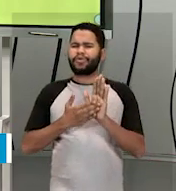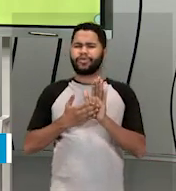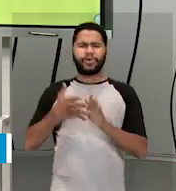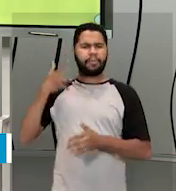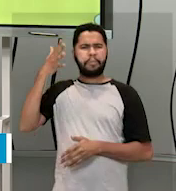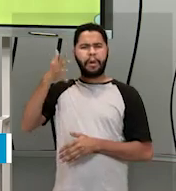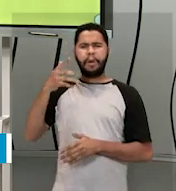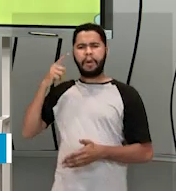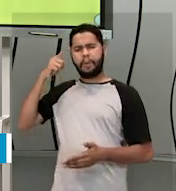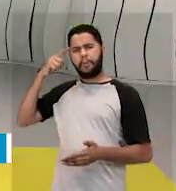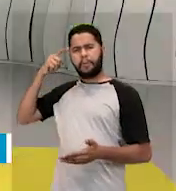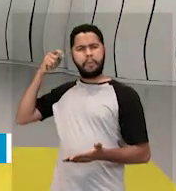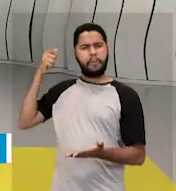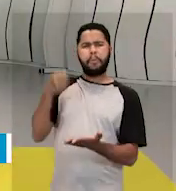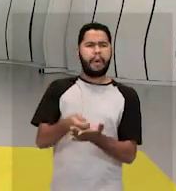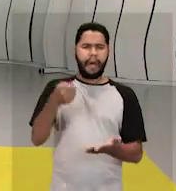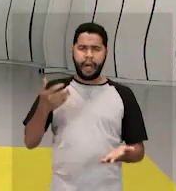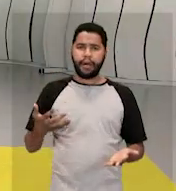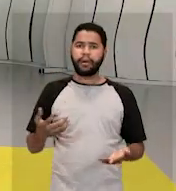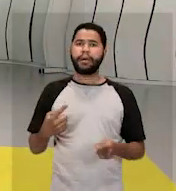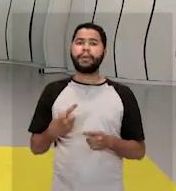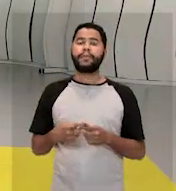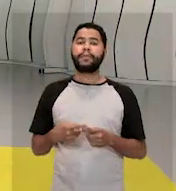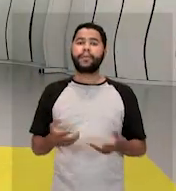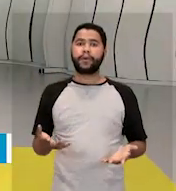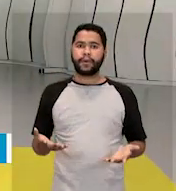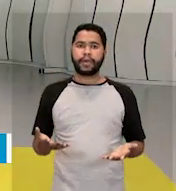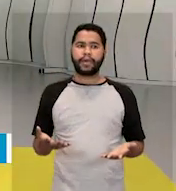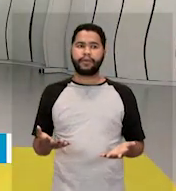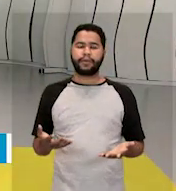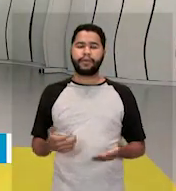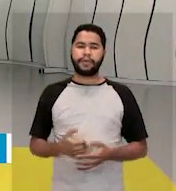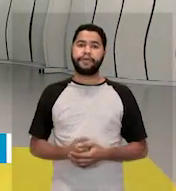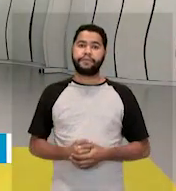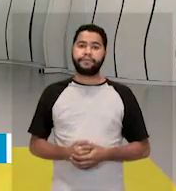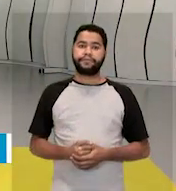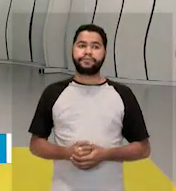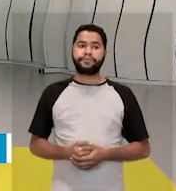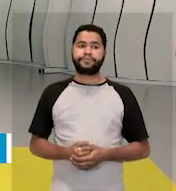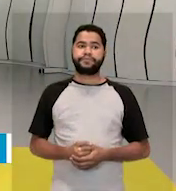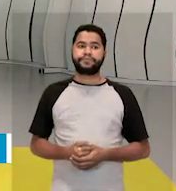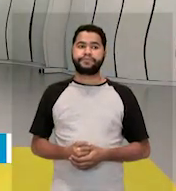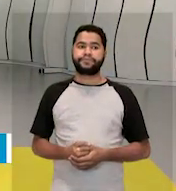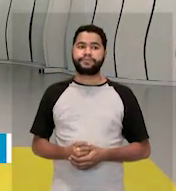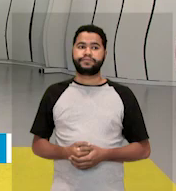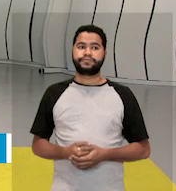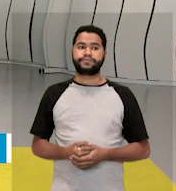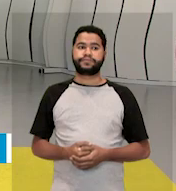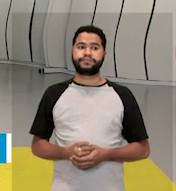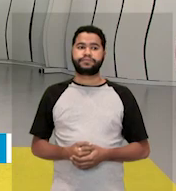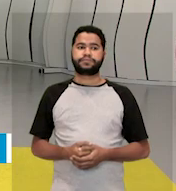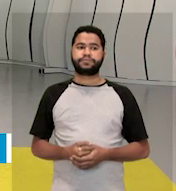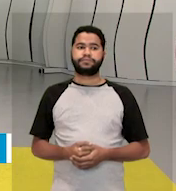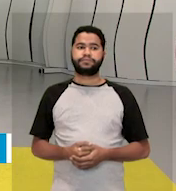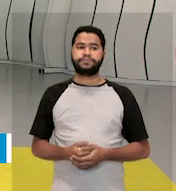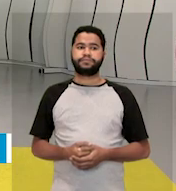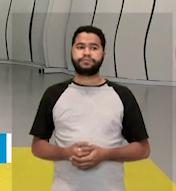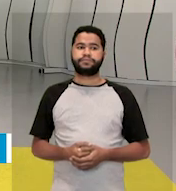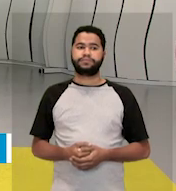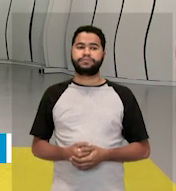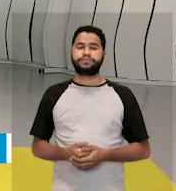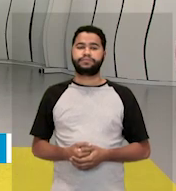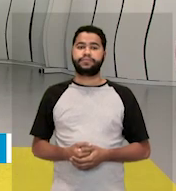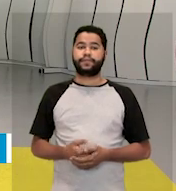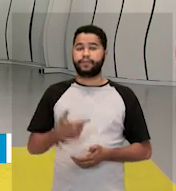autoritários. Por que discursos autoritários? Essa é a pergunta, né? Bom, a Segunda